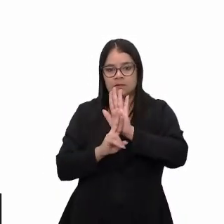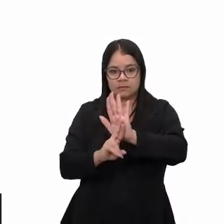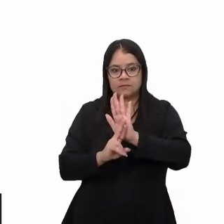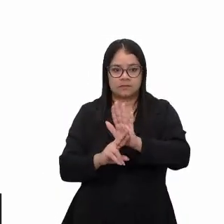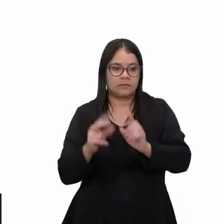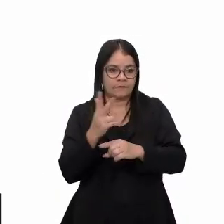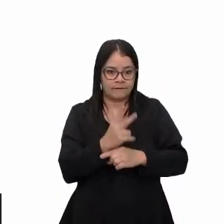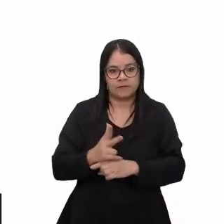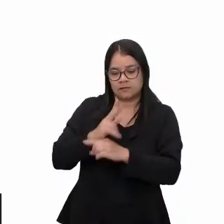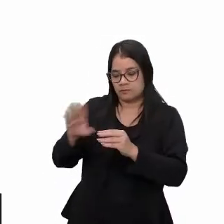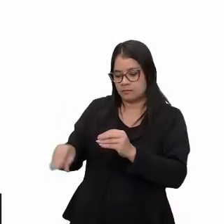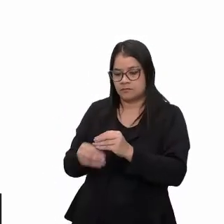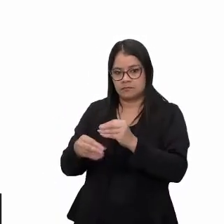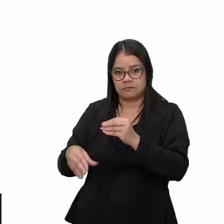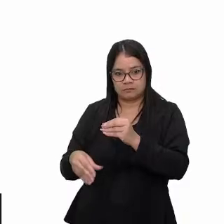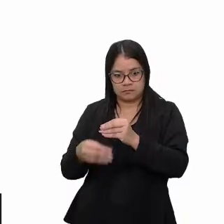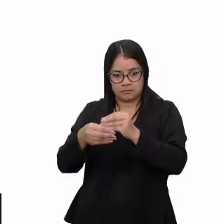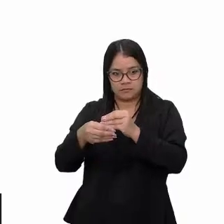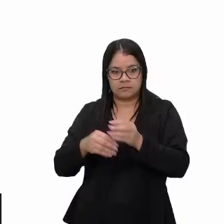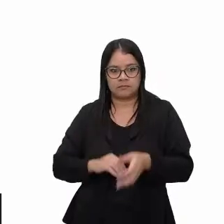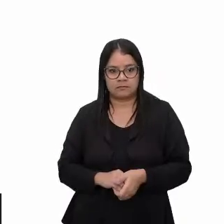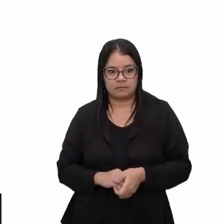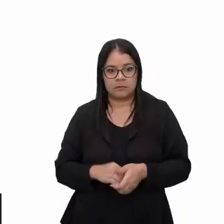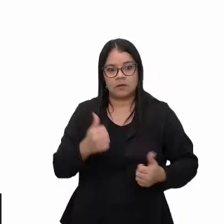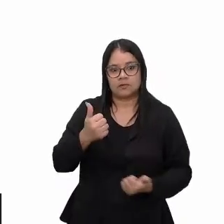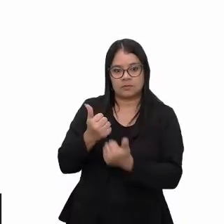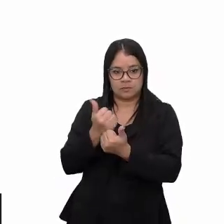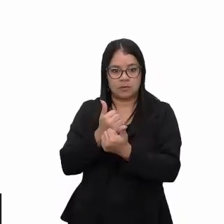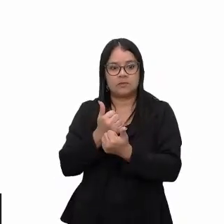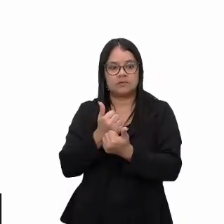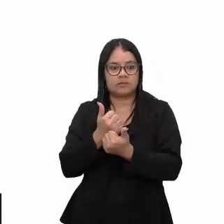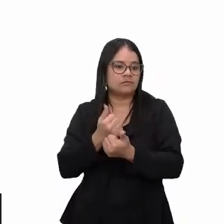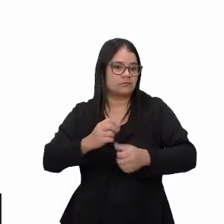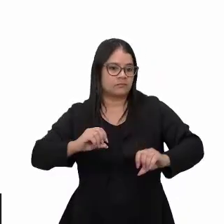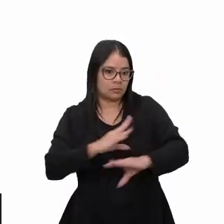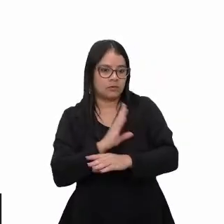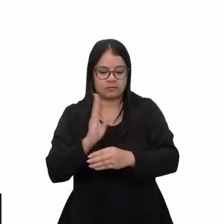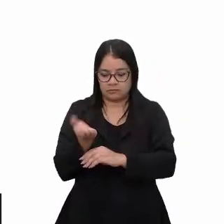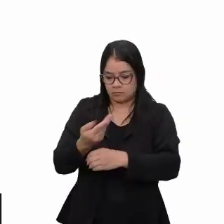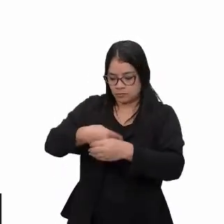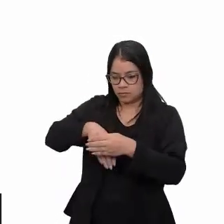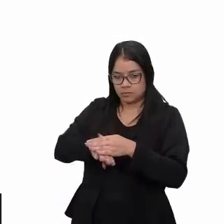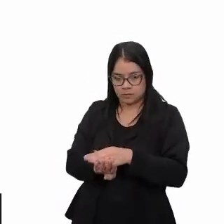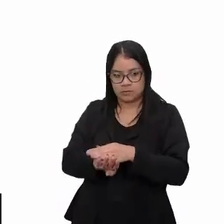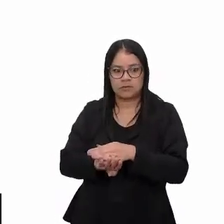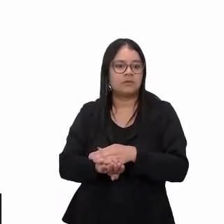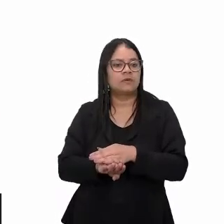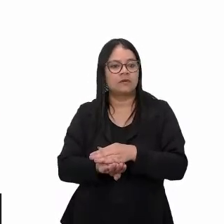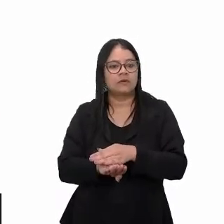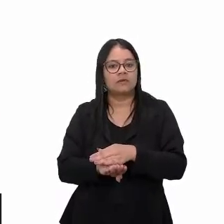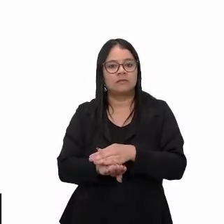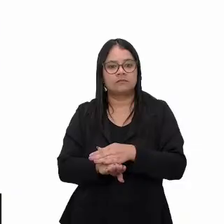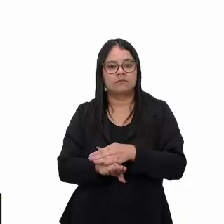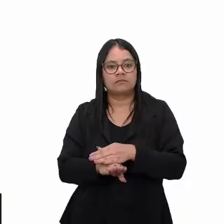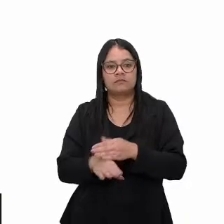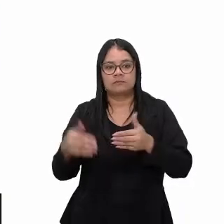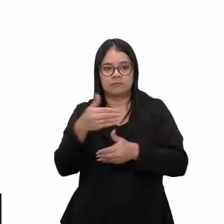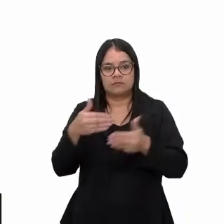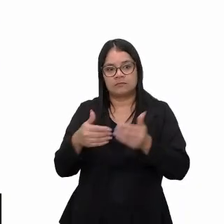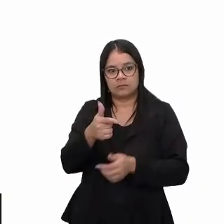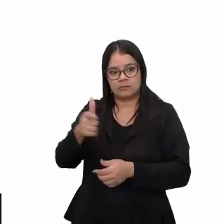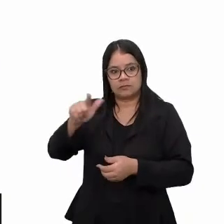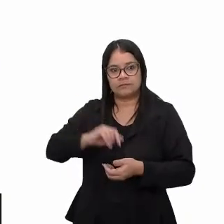que ficam de suporte e apoio disponível no repositório. Pode prosseguir, por favor? Porque aí